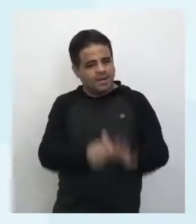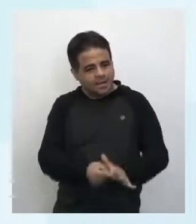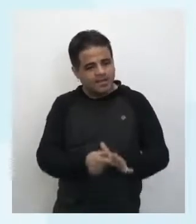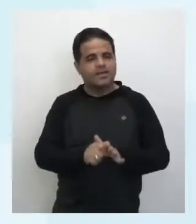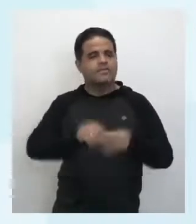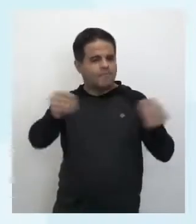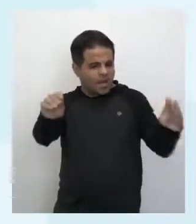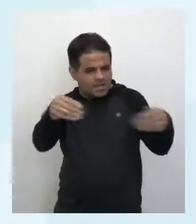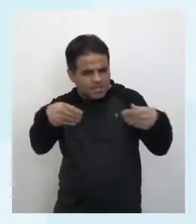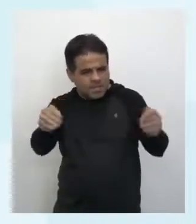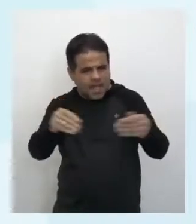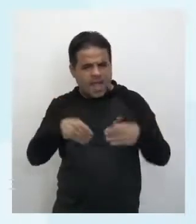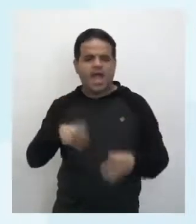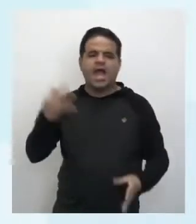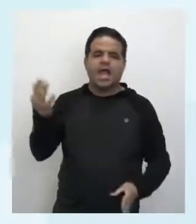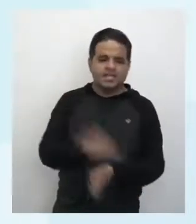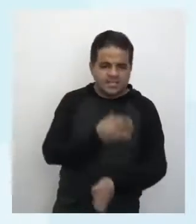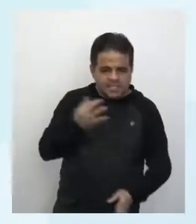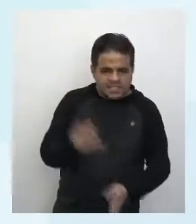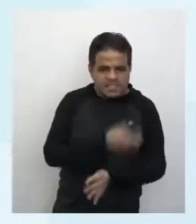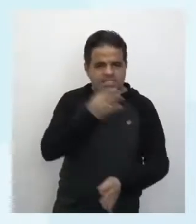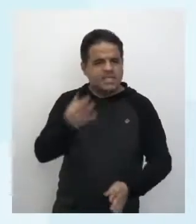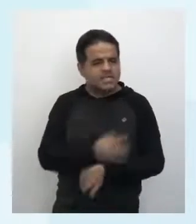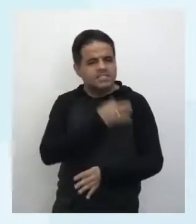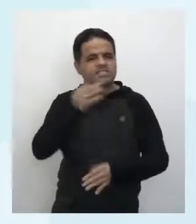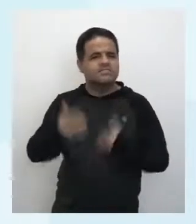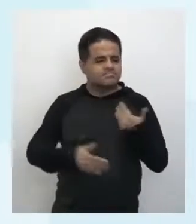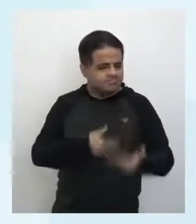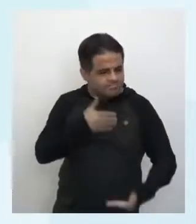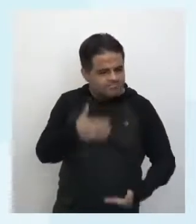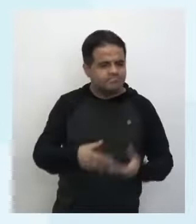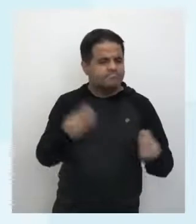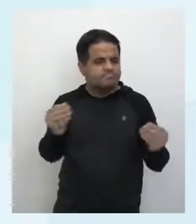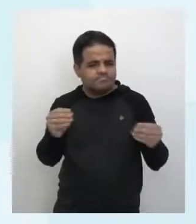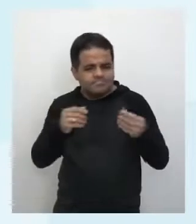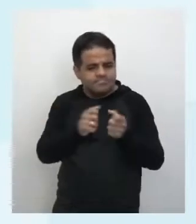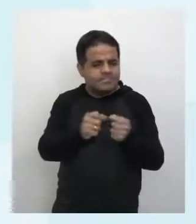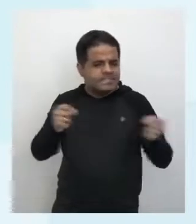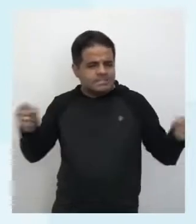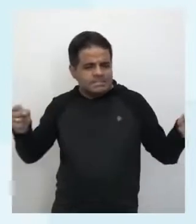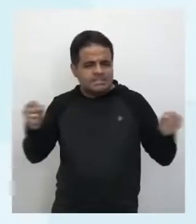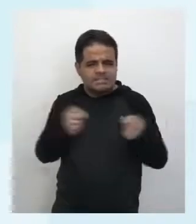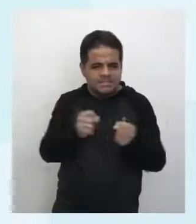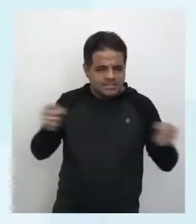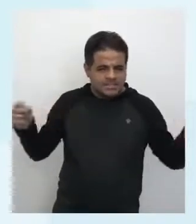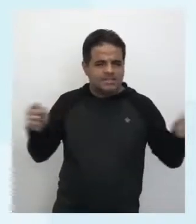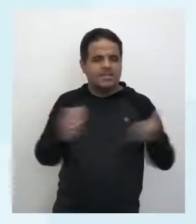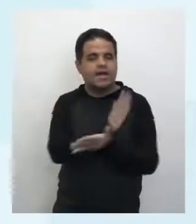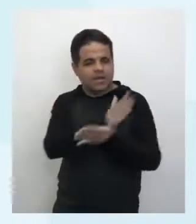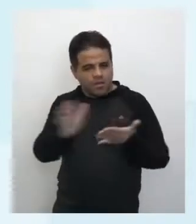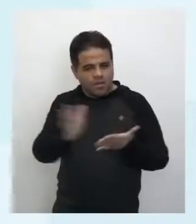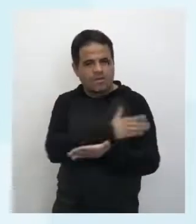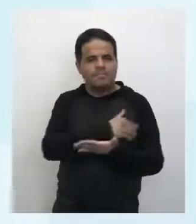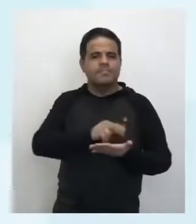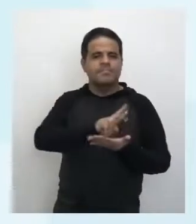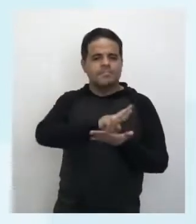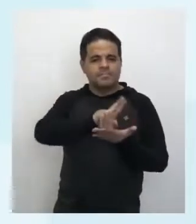uma flexibilidade, apresentam resistência, elasticidade, alguns